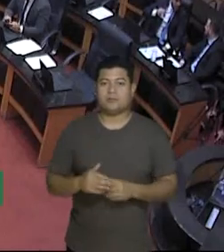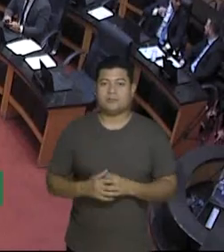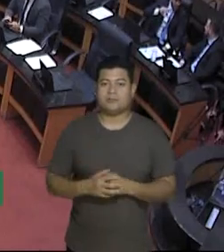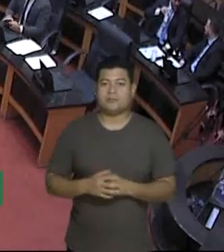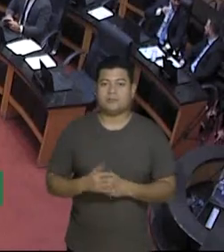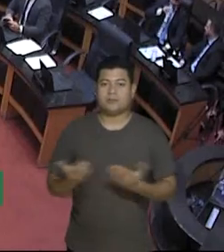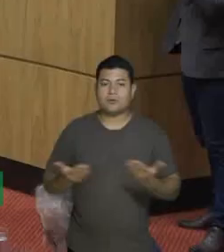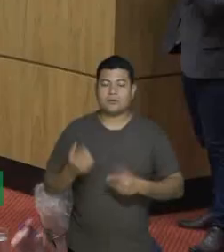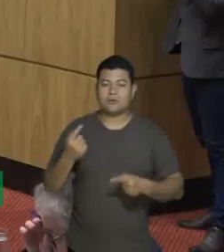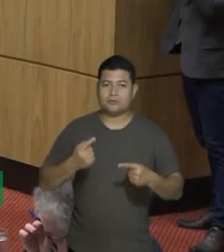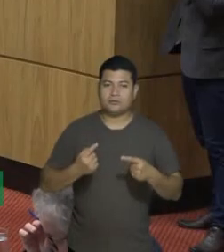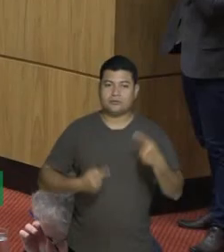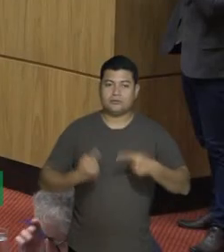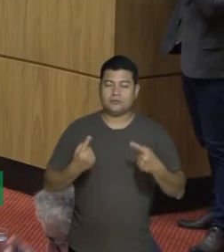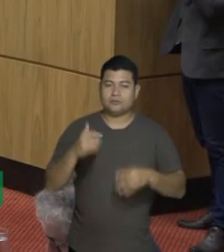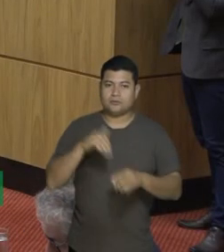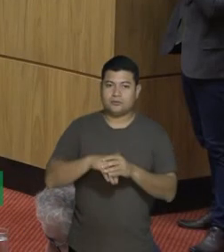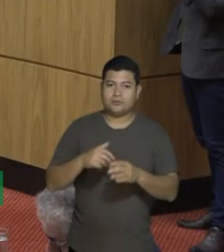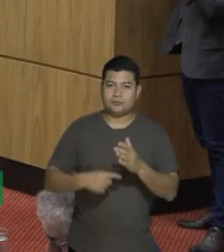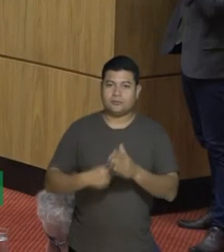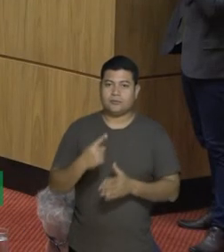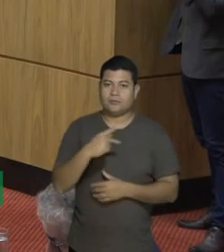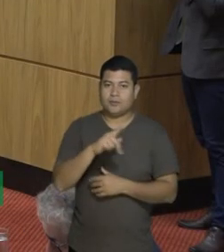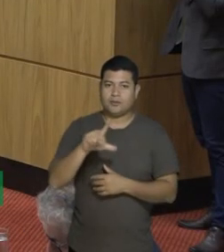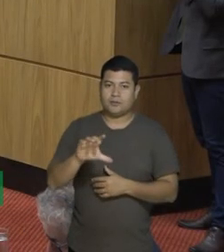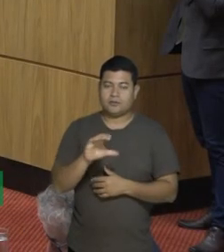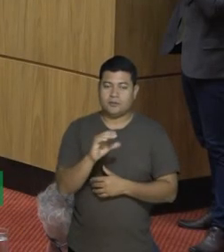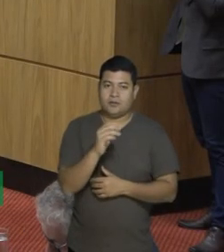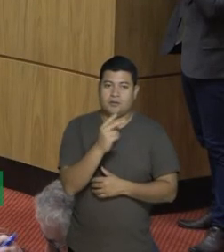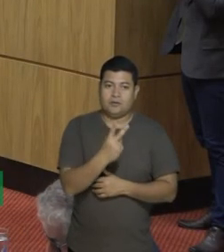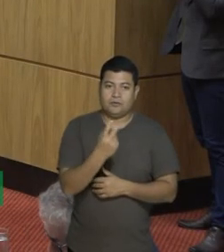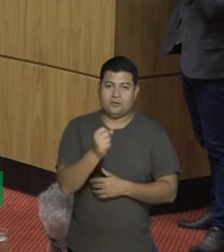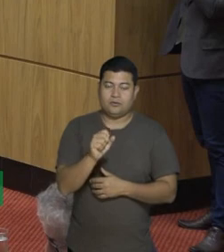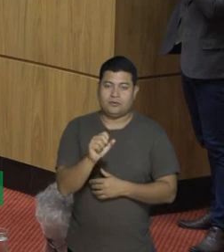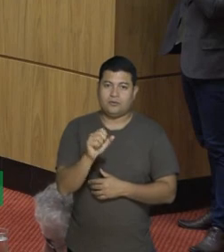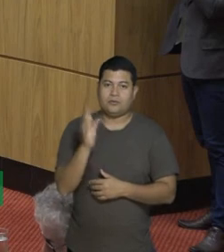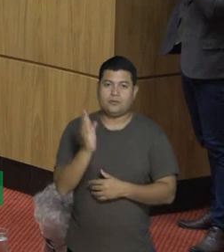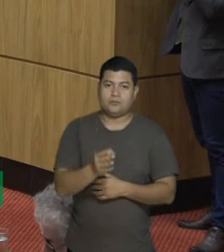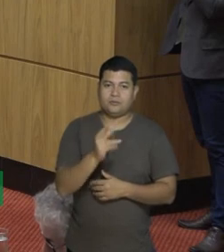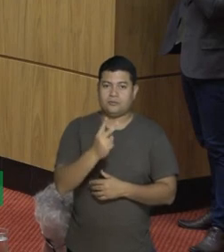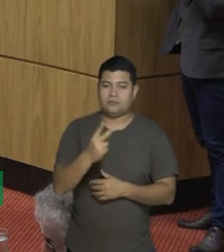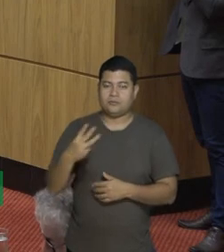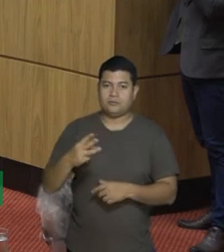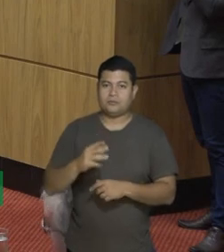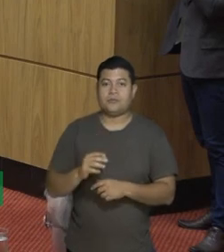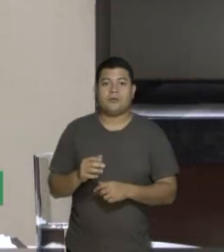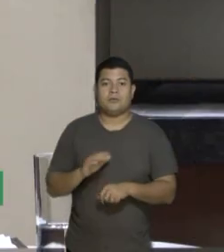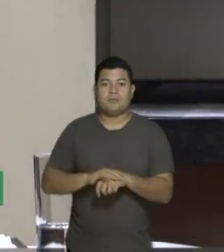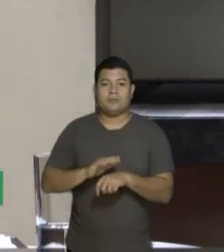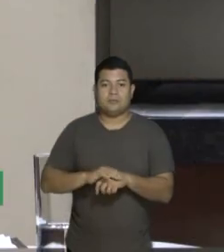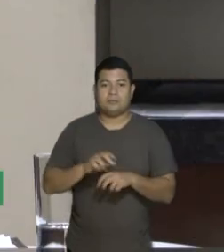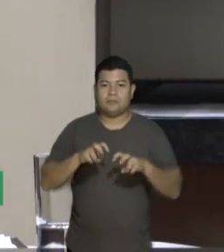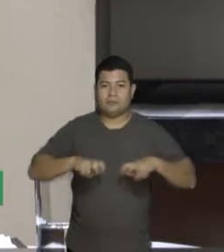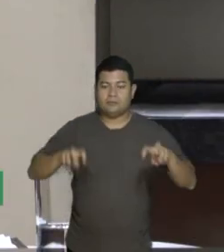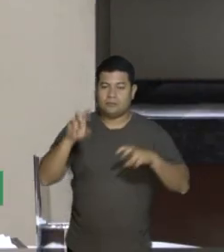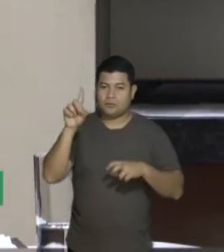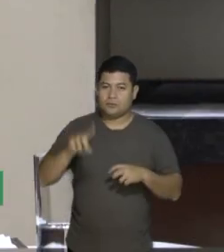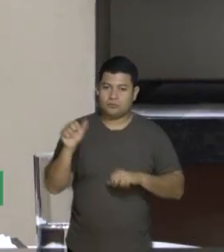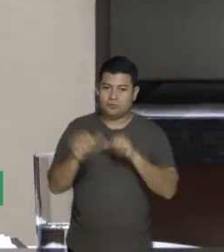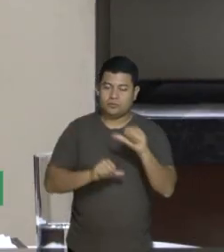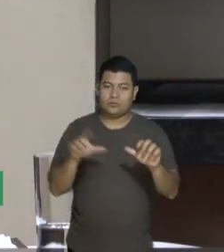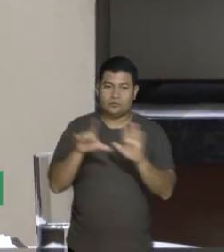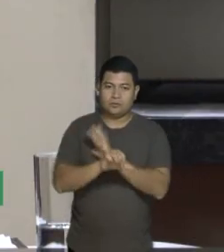Discussão e votação em primeiro turno do projeto de lei complementar 28/2023, autoria mesa diretora, altera o anexo